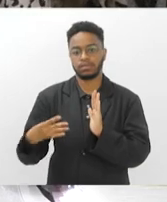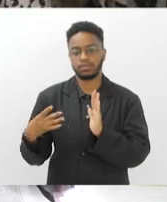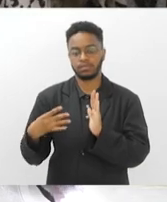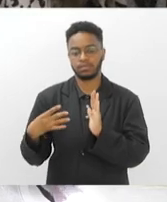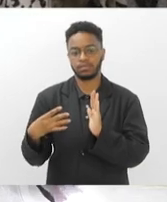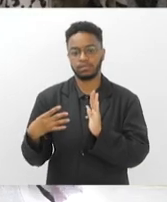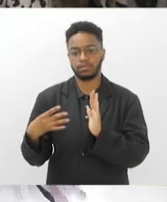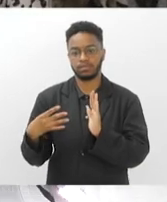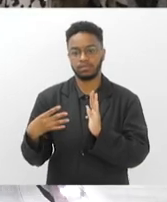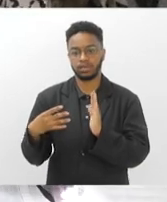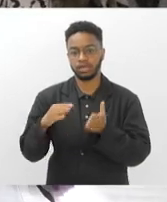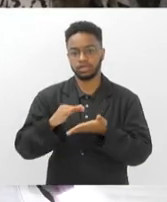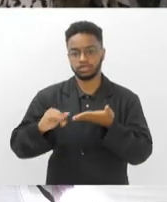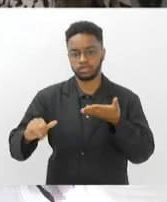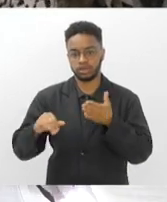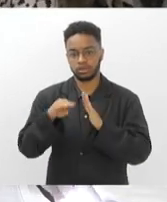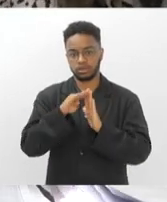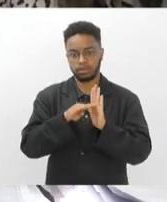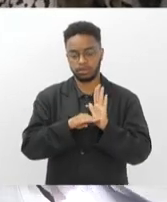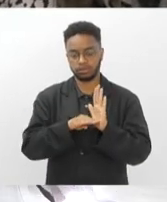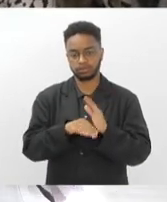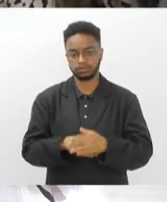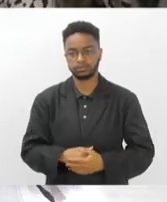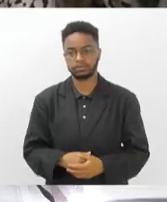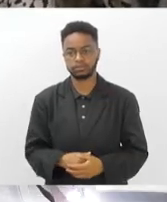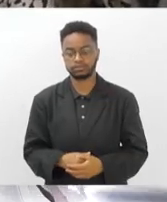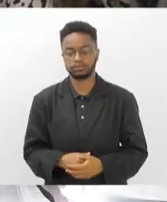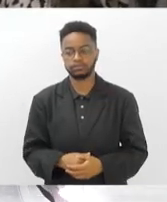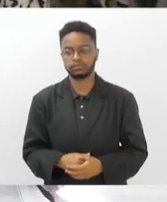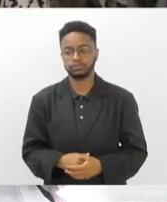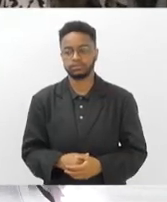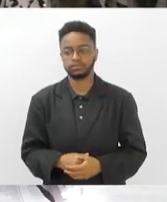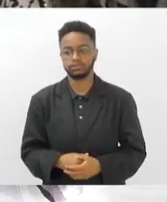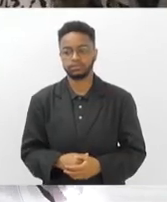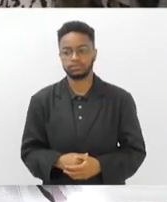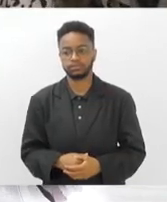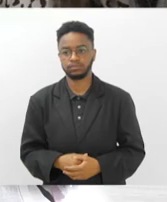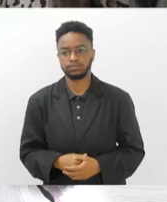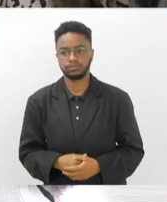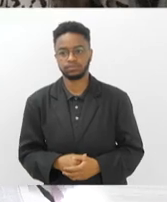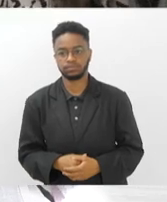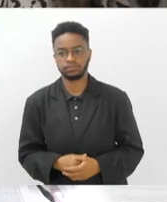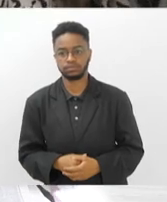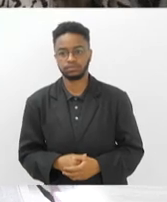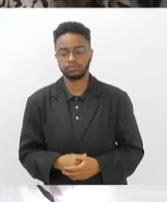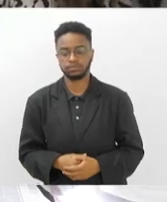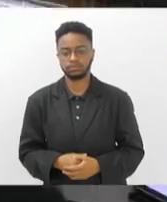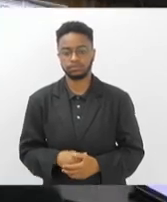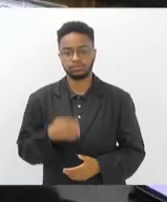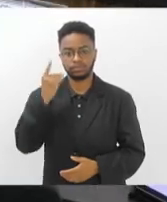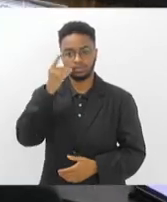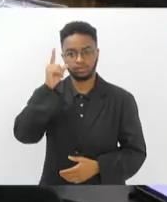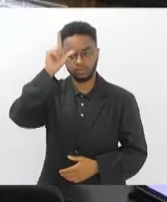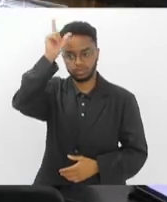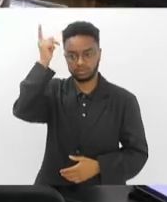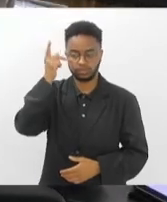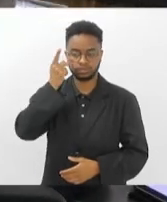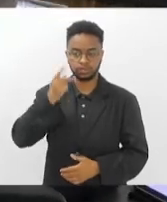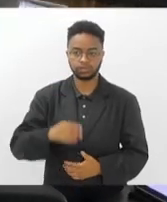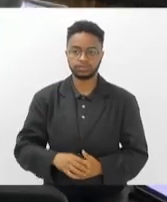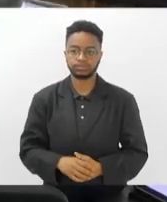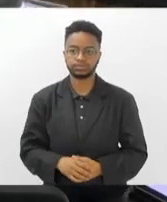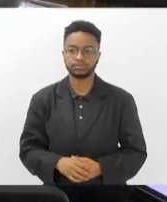foi retirado da pauta a pedido do autor. Pela ordem. Deputado Luiz Paulo.